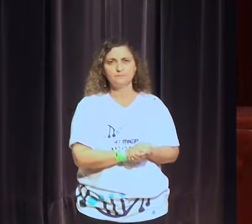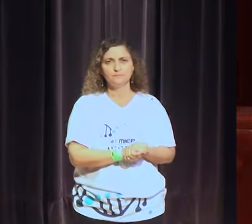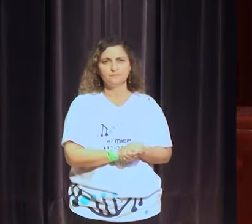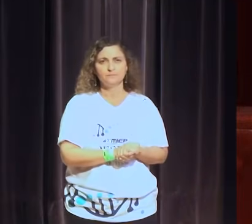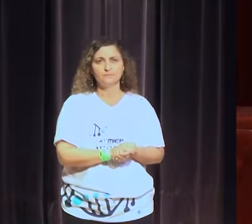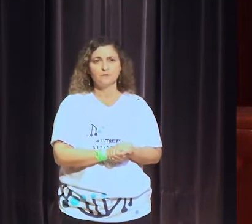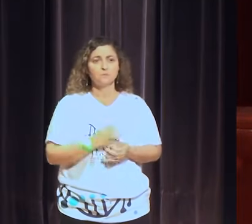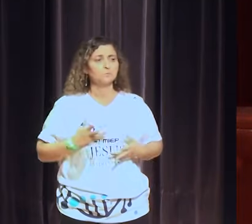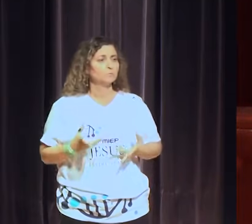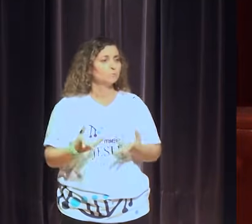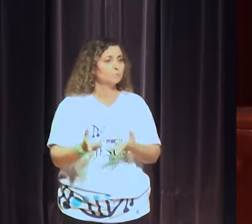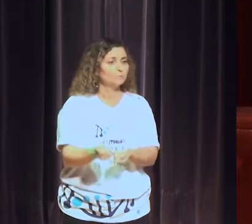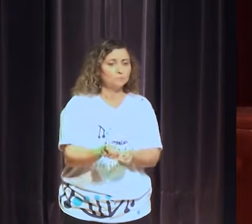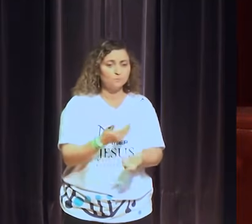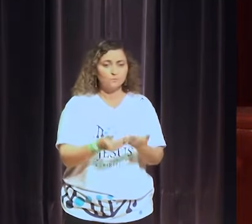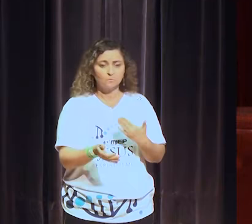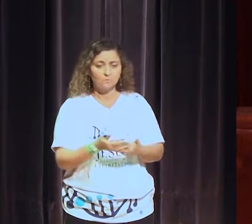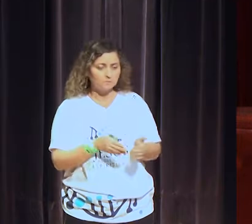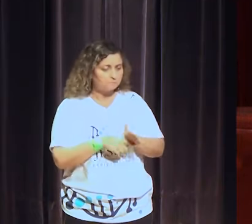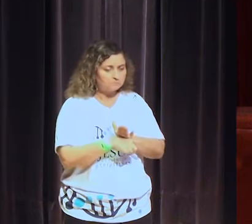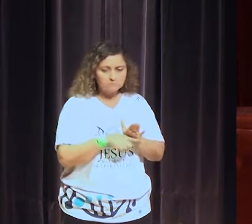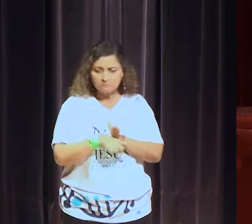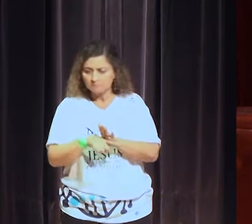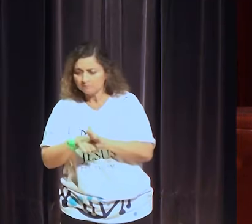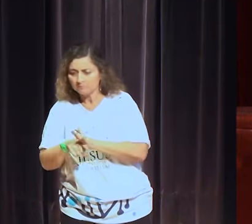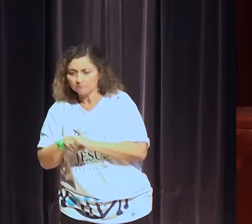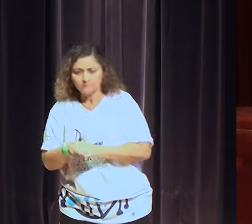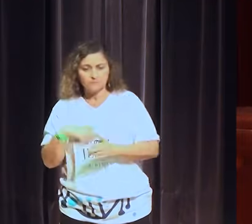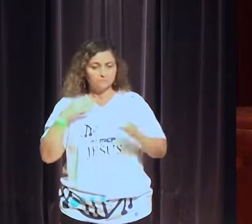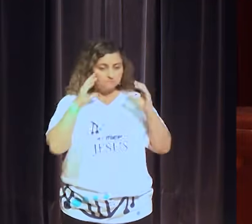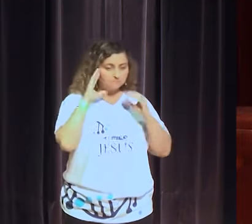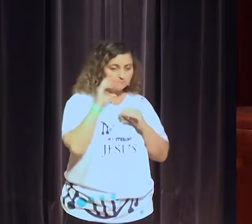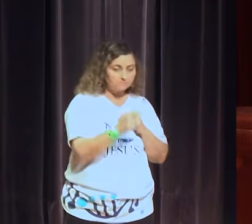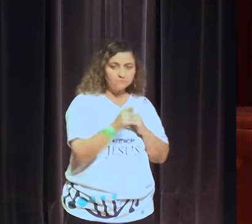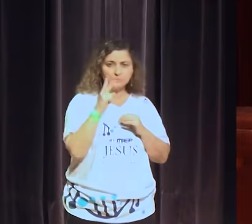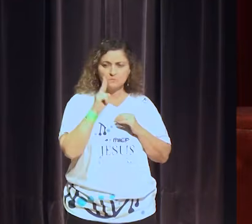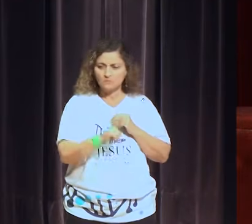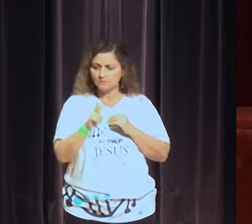toda abordagem tem um objeto.